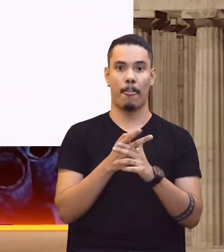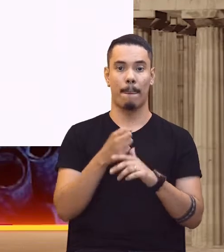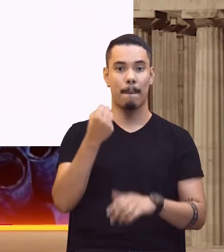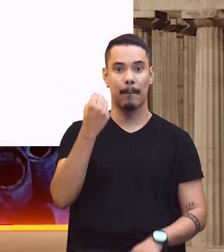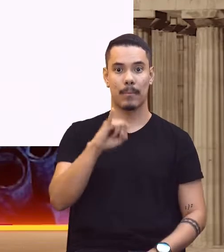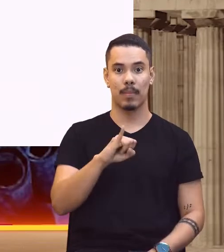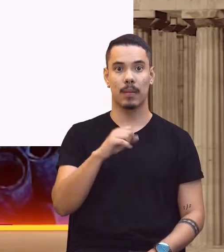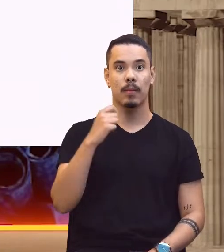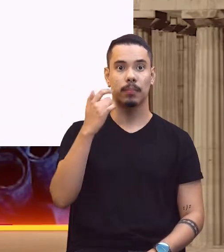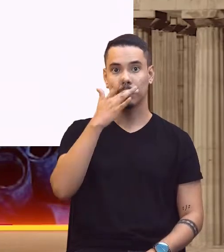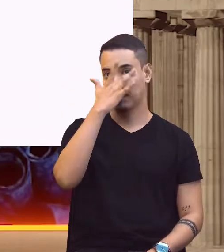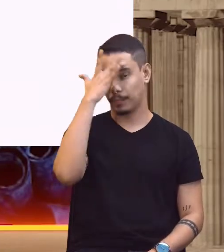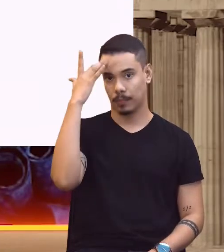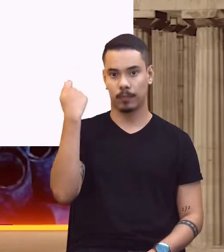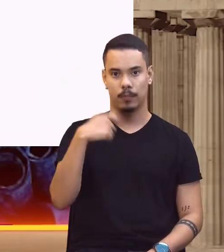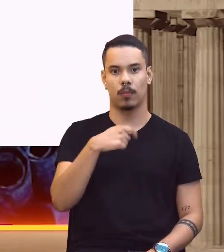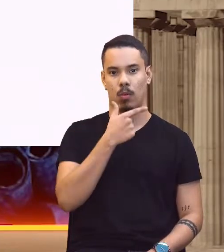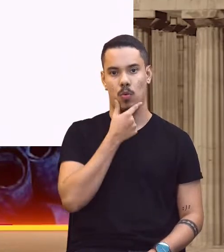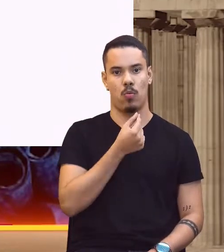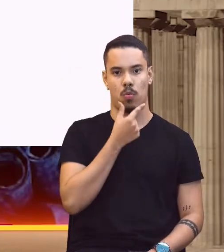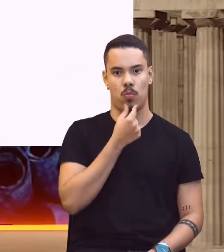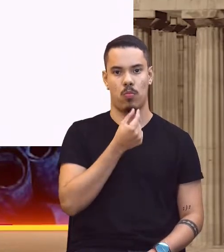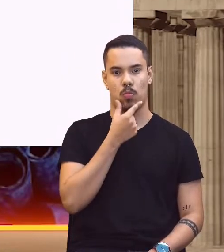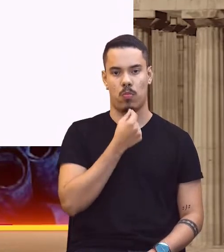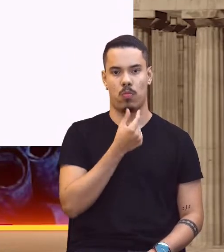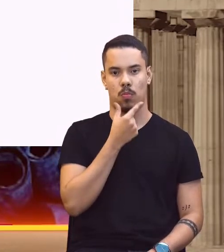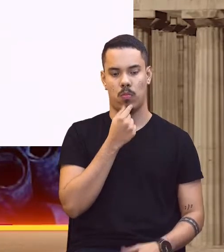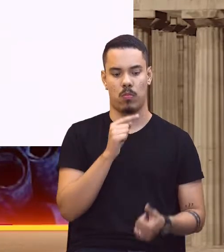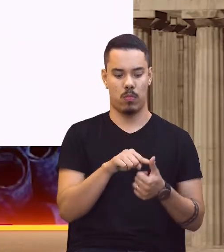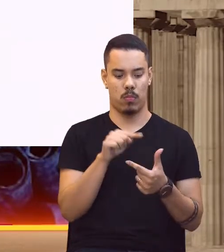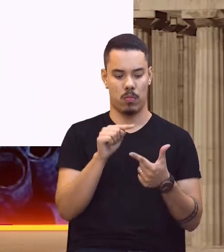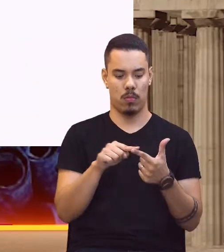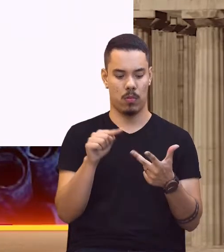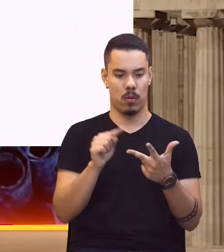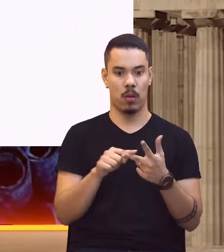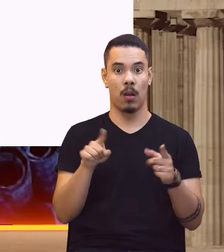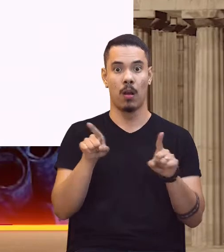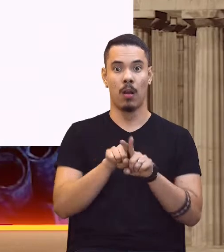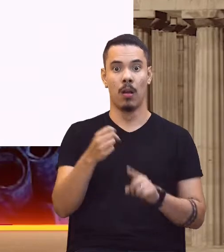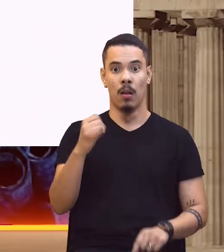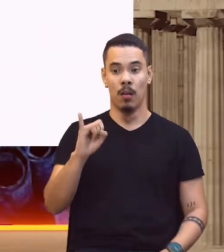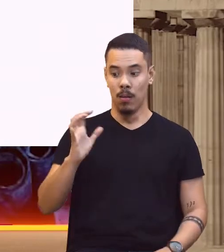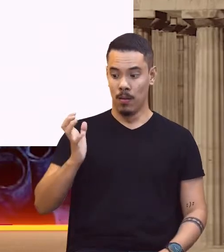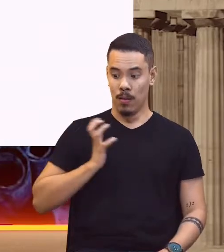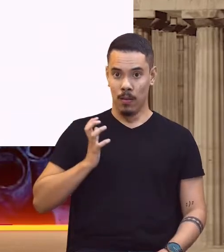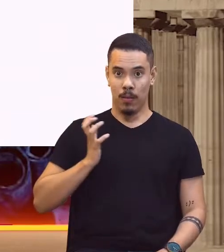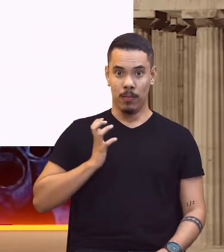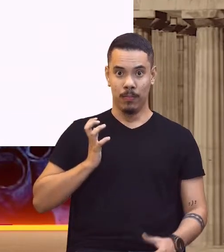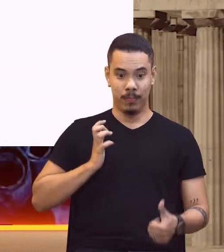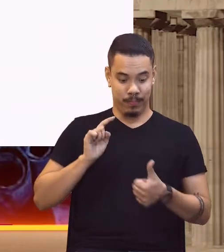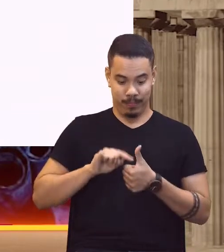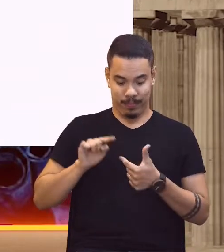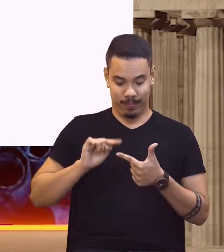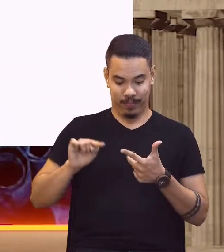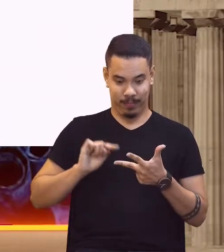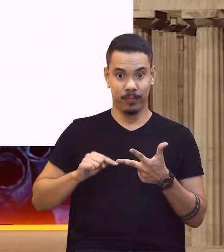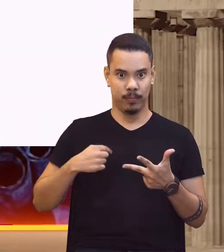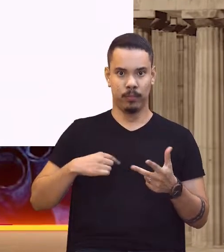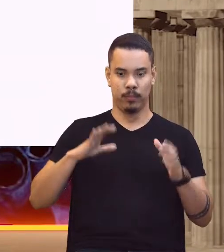sexo masculino. Havia também aquele conceito da propriedade. Então, esse era o princípio de